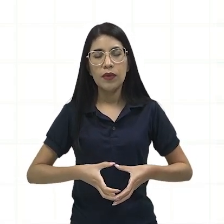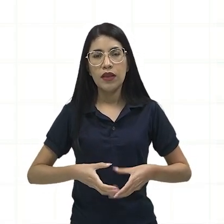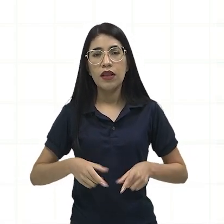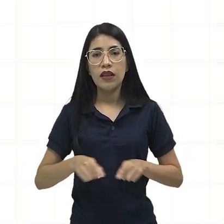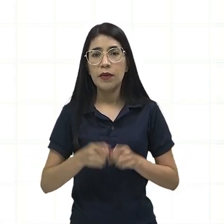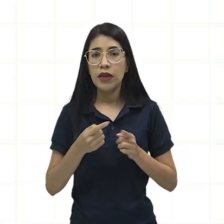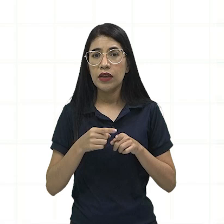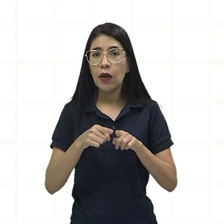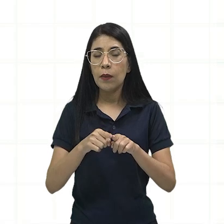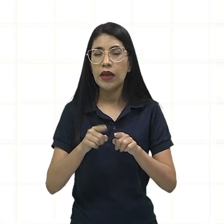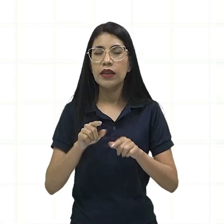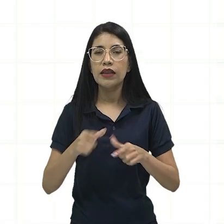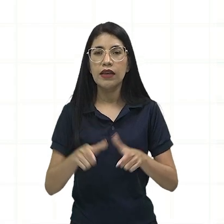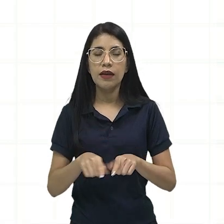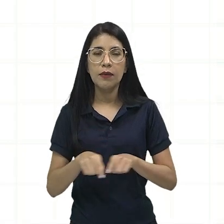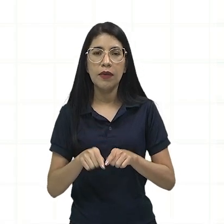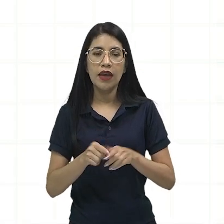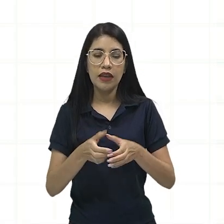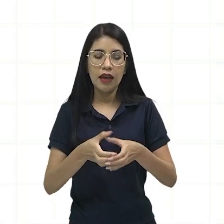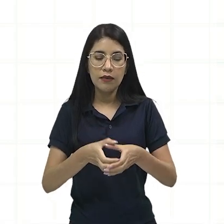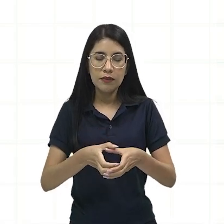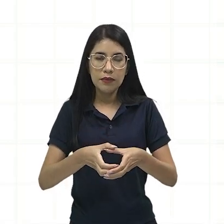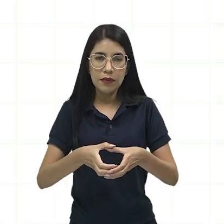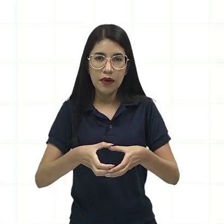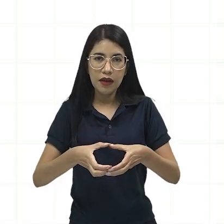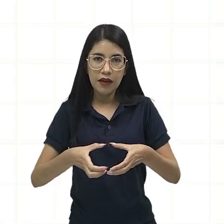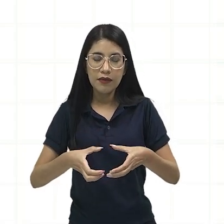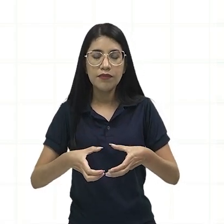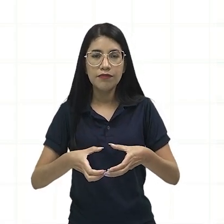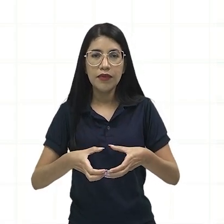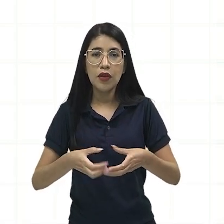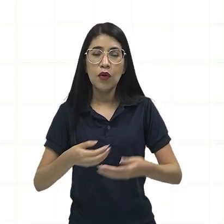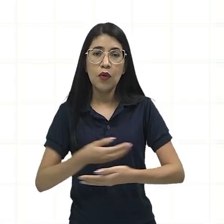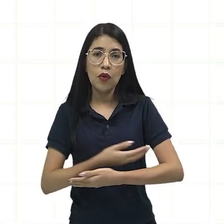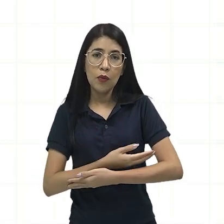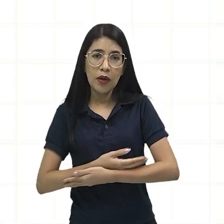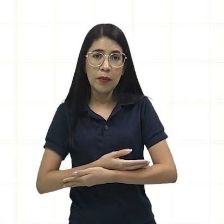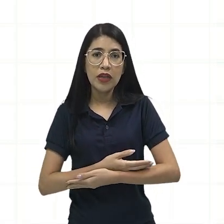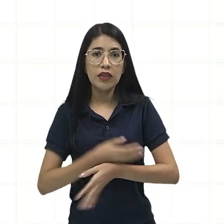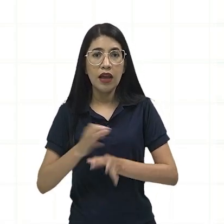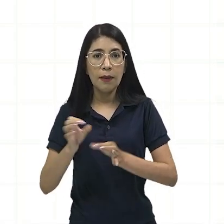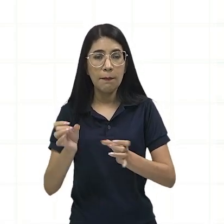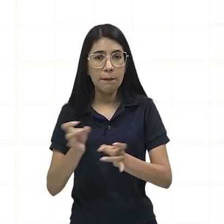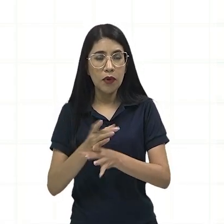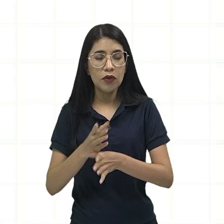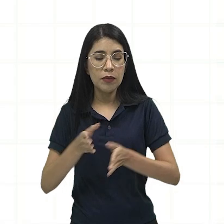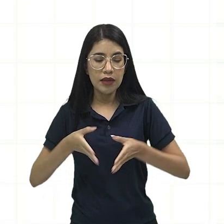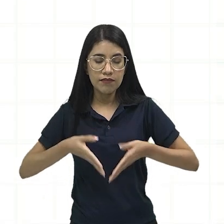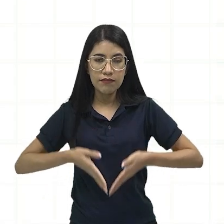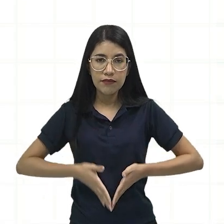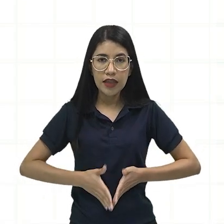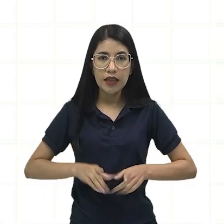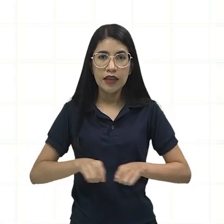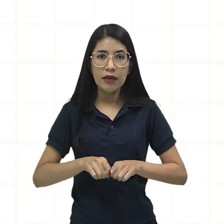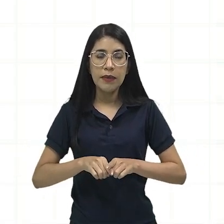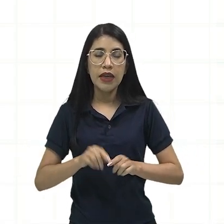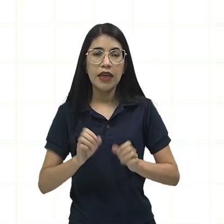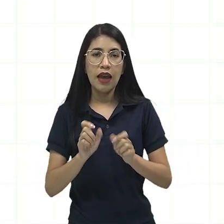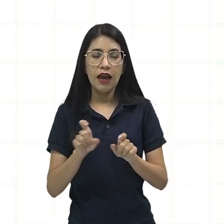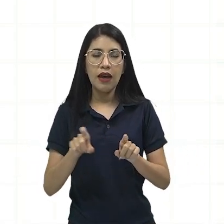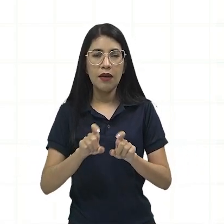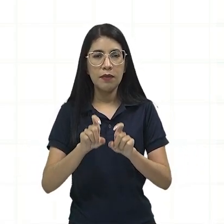isso, a dilatação da mãe, o bebê ele já está em posição de sair, a mãe já está em posição ginecológica, né,